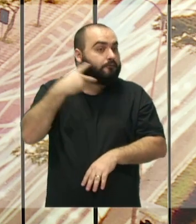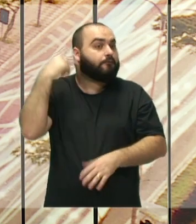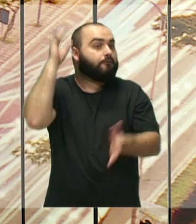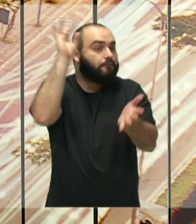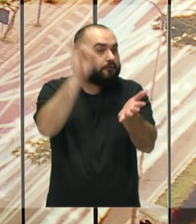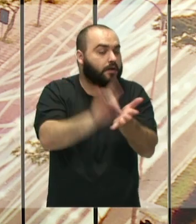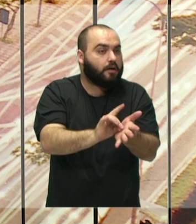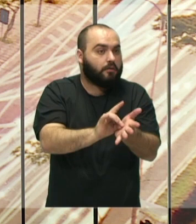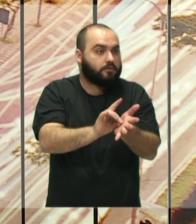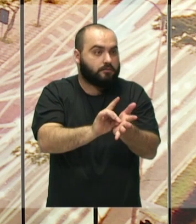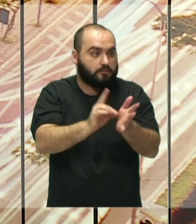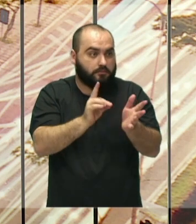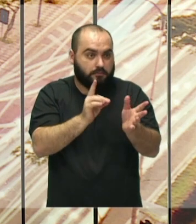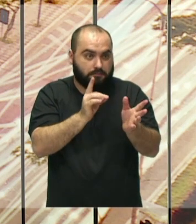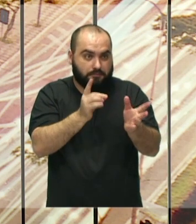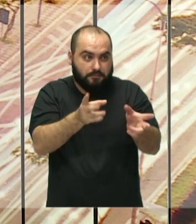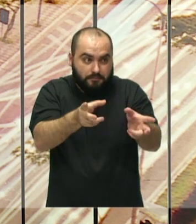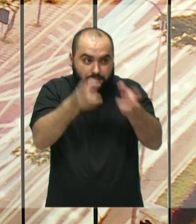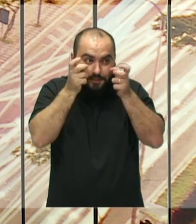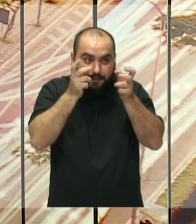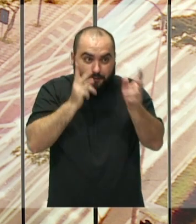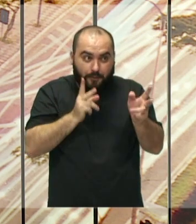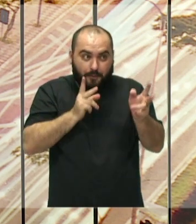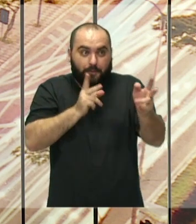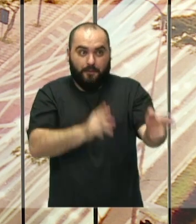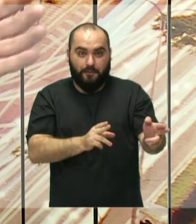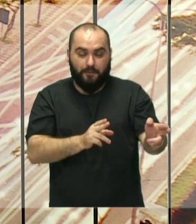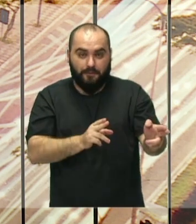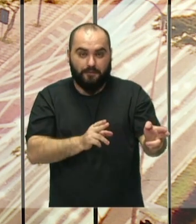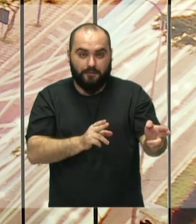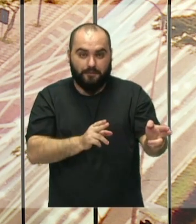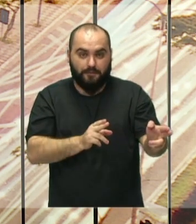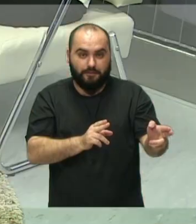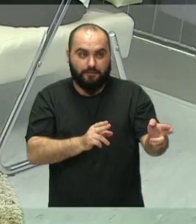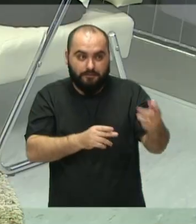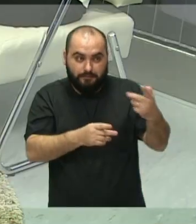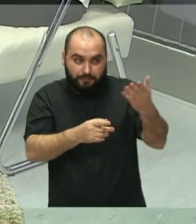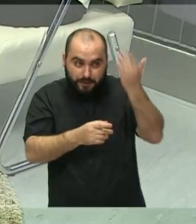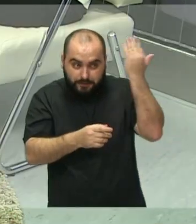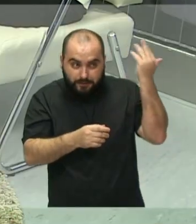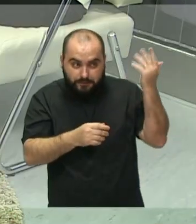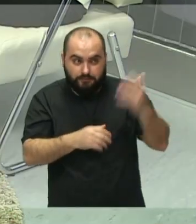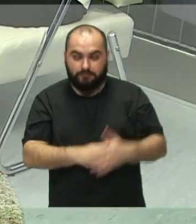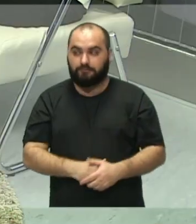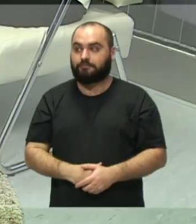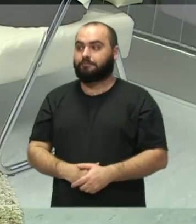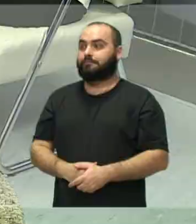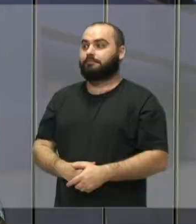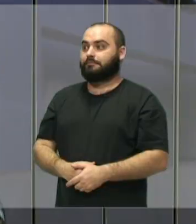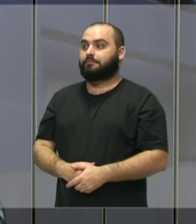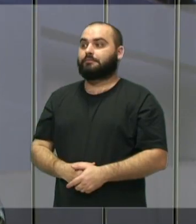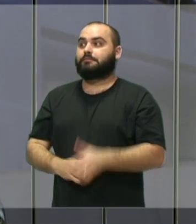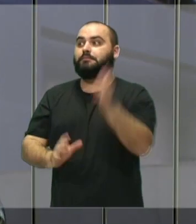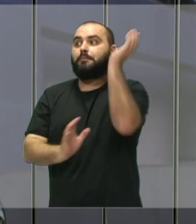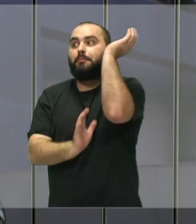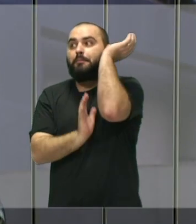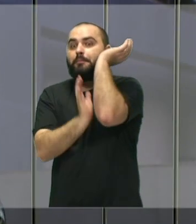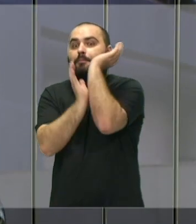senhora que foi contrastante com a sua ideia anterior? O trâmite, a